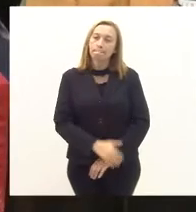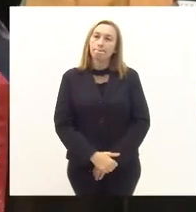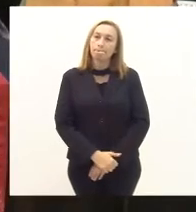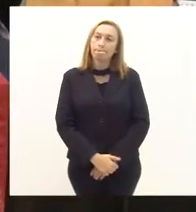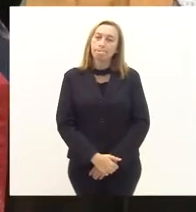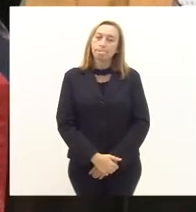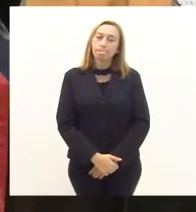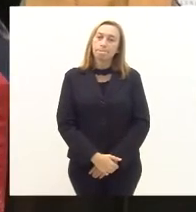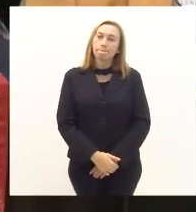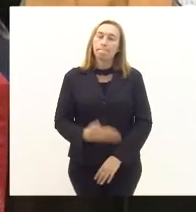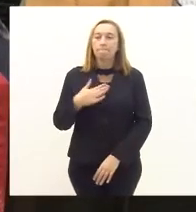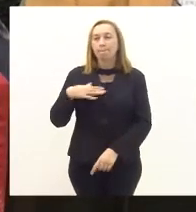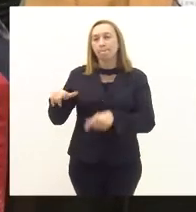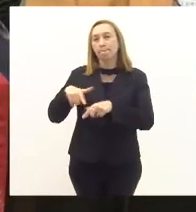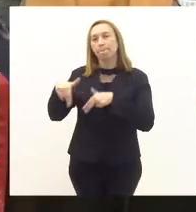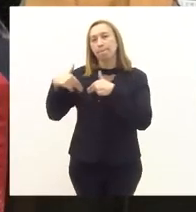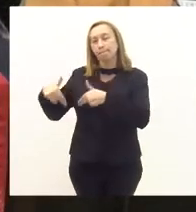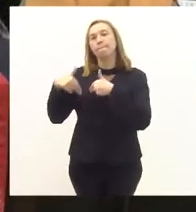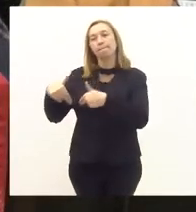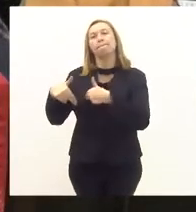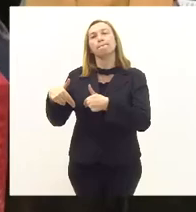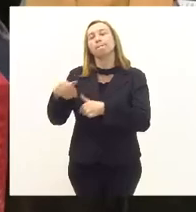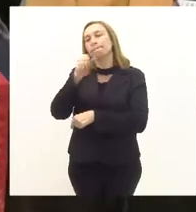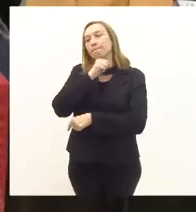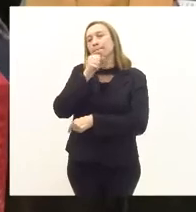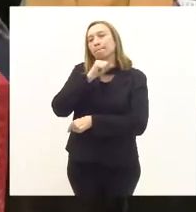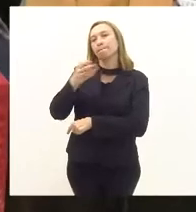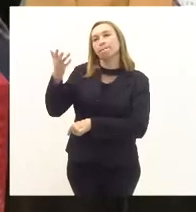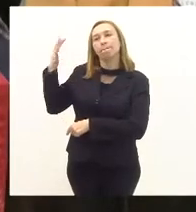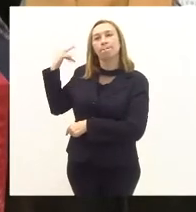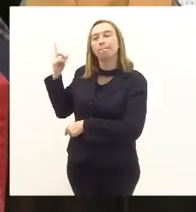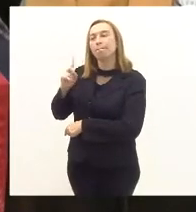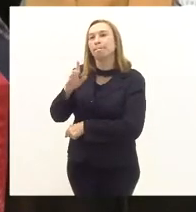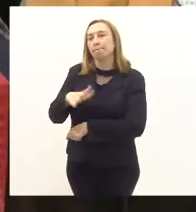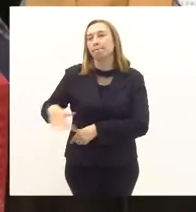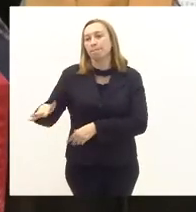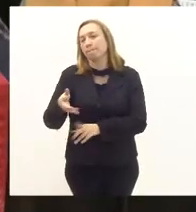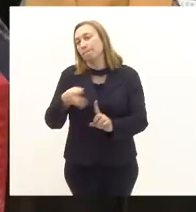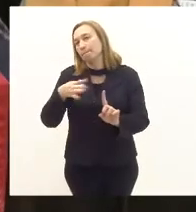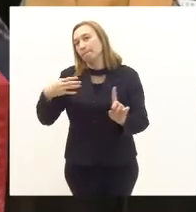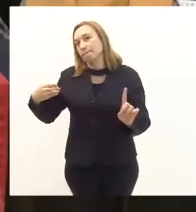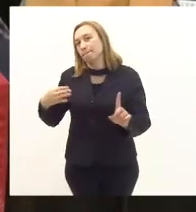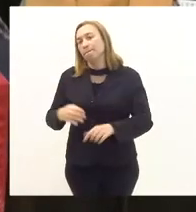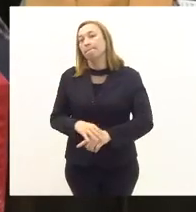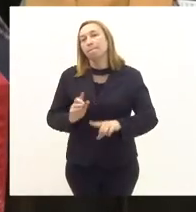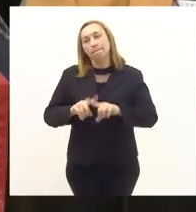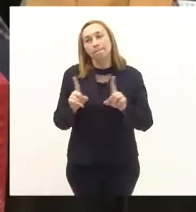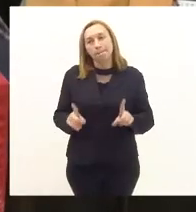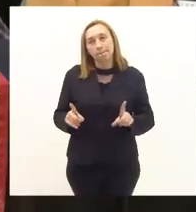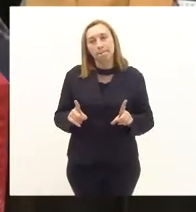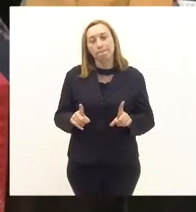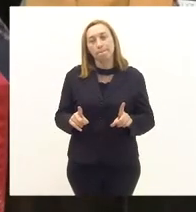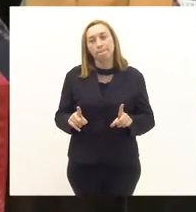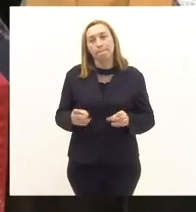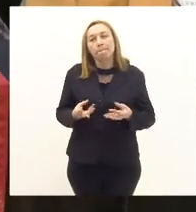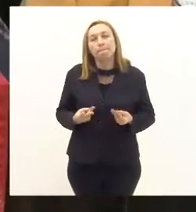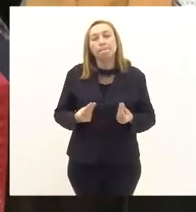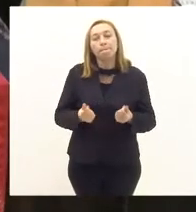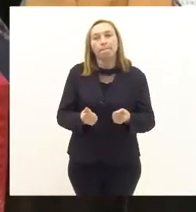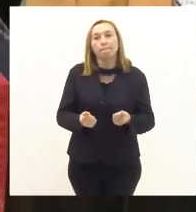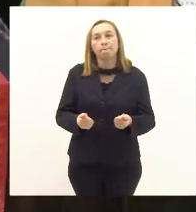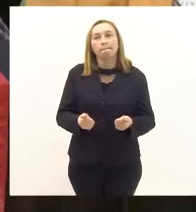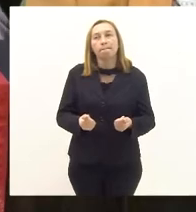do meu mandato, militante, antiga, não é da área LGBT, mas é muito sensível a